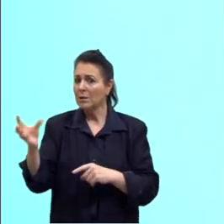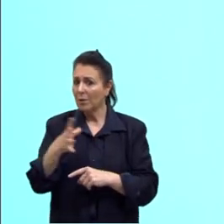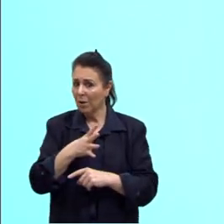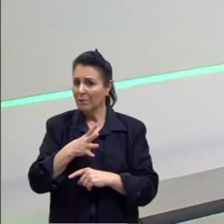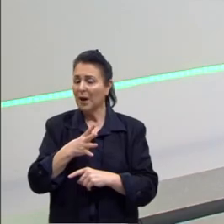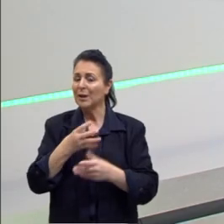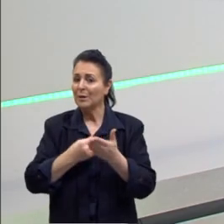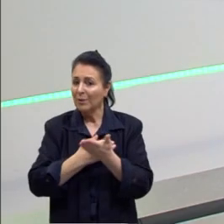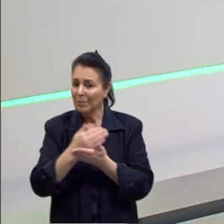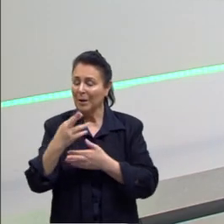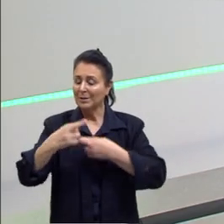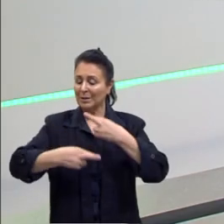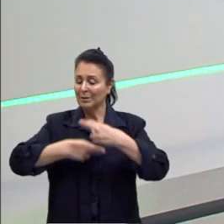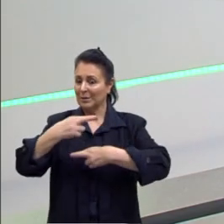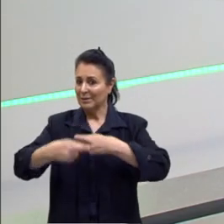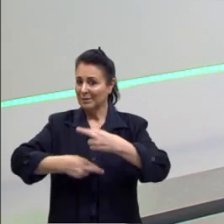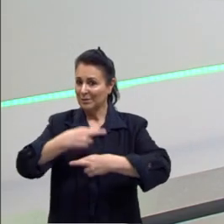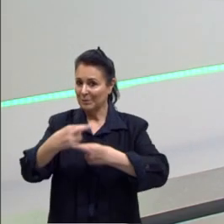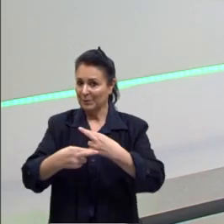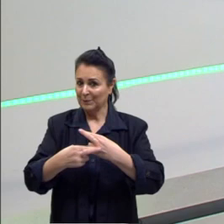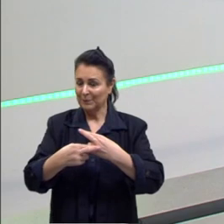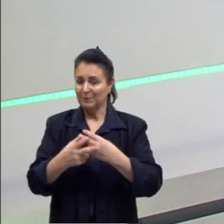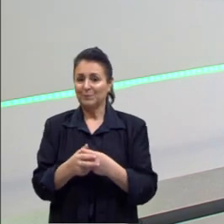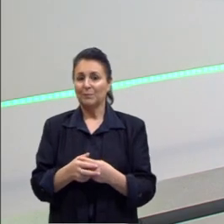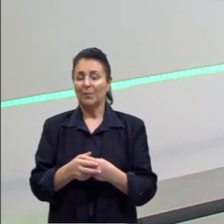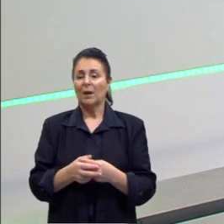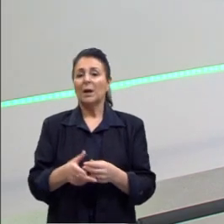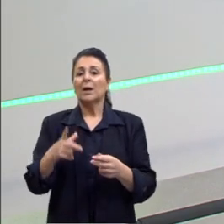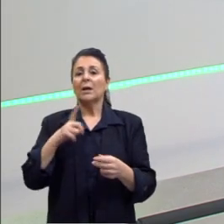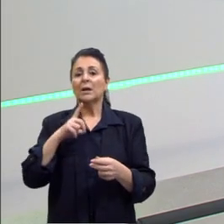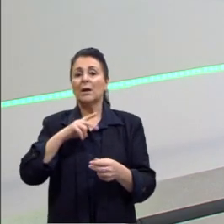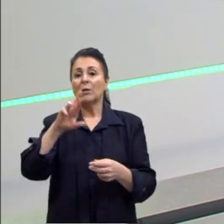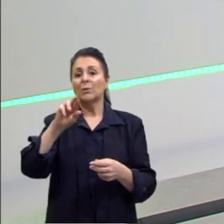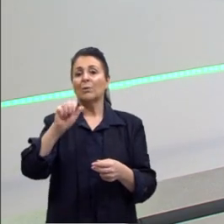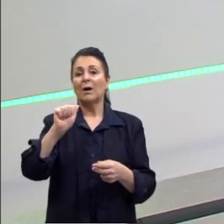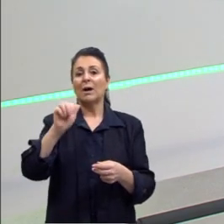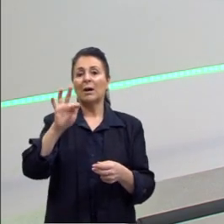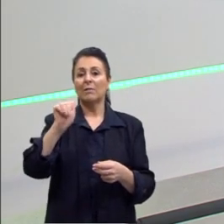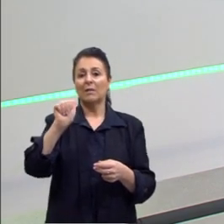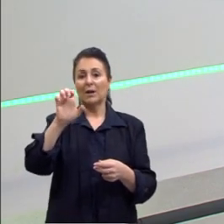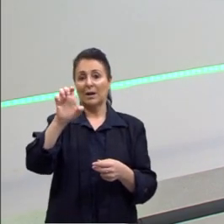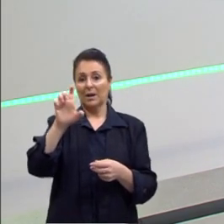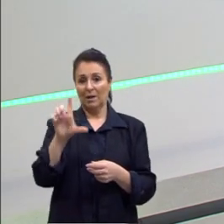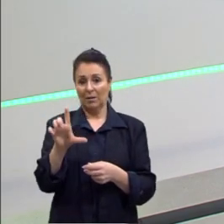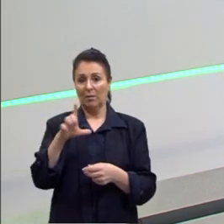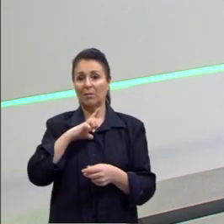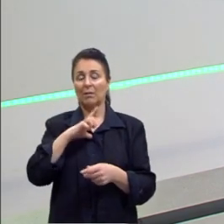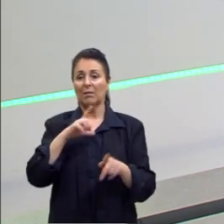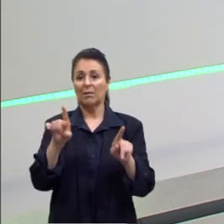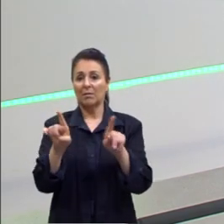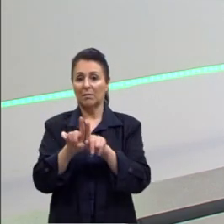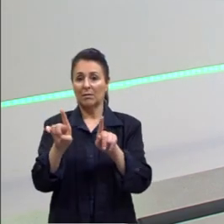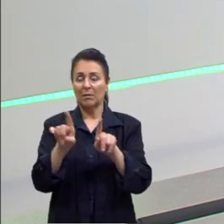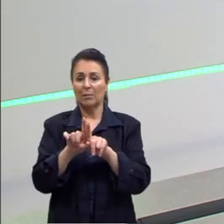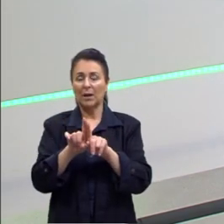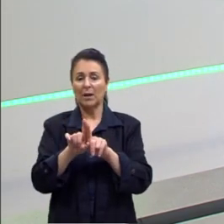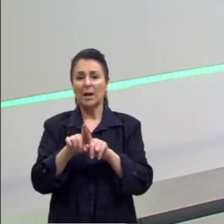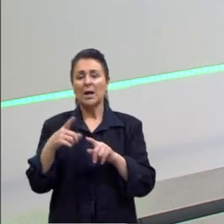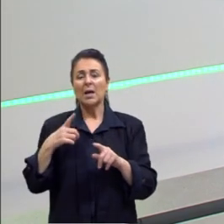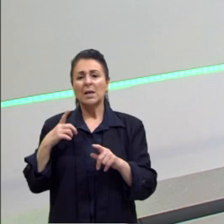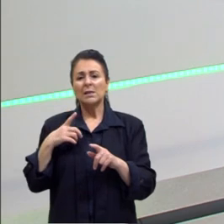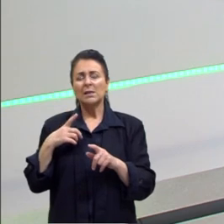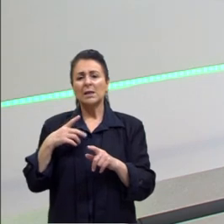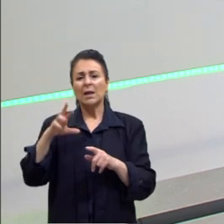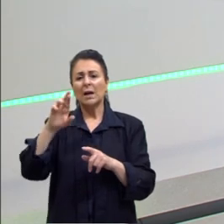aqui no Renascimento tá então aqui na obra do Rafael Nós também temos esse Realismo